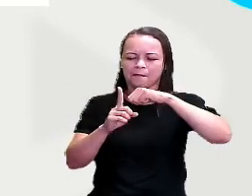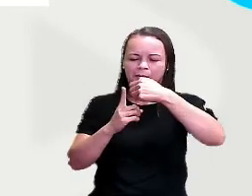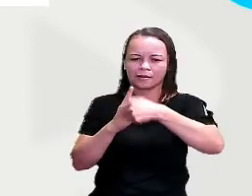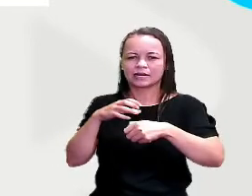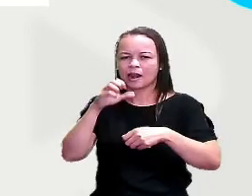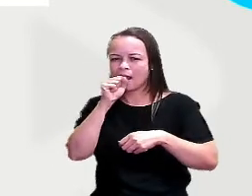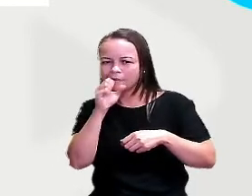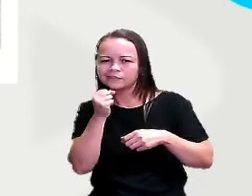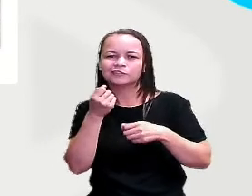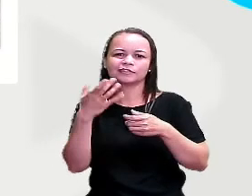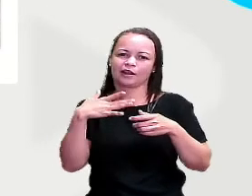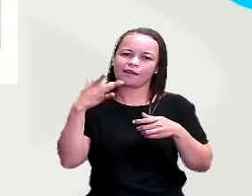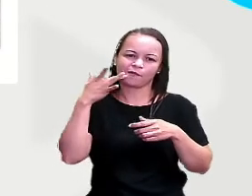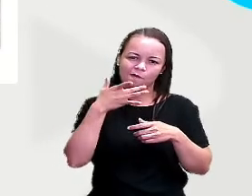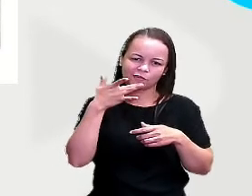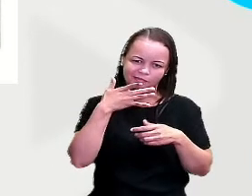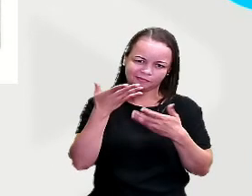árvores.